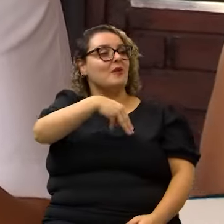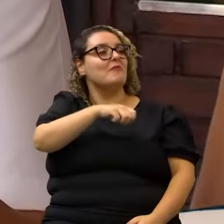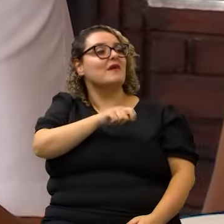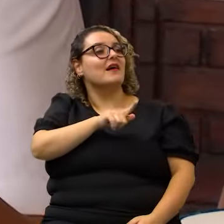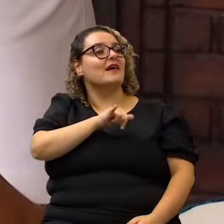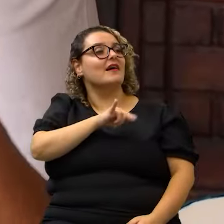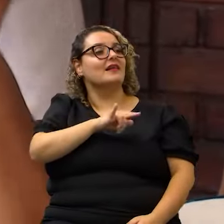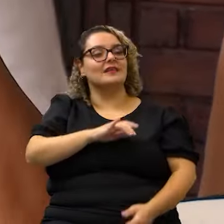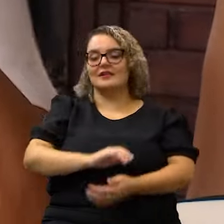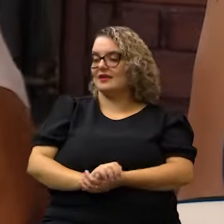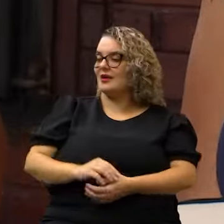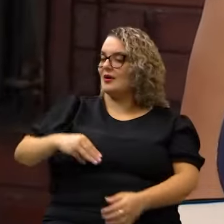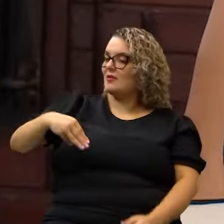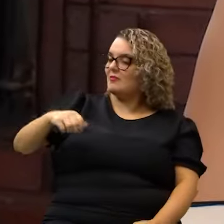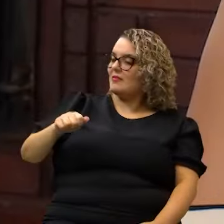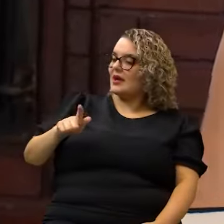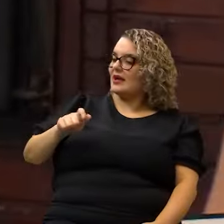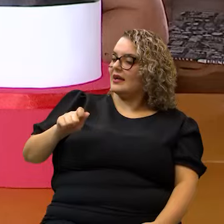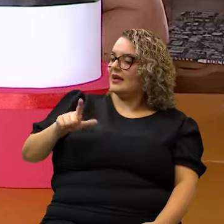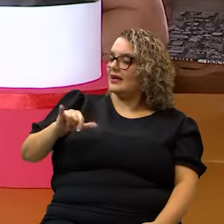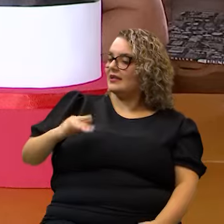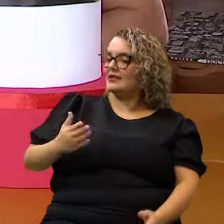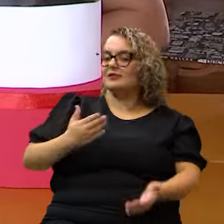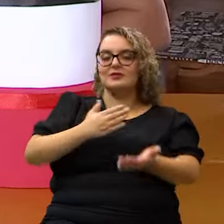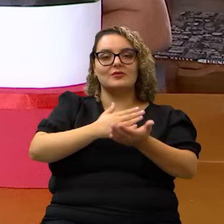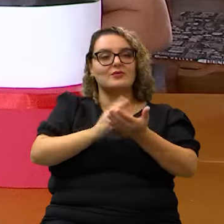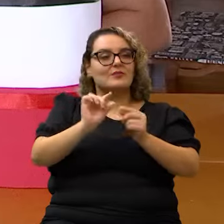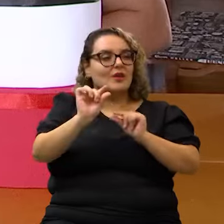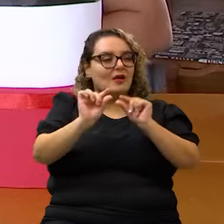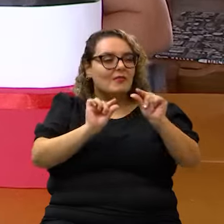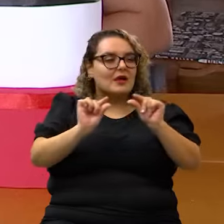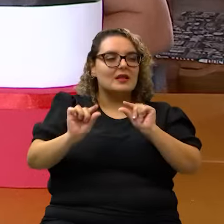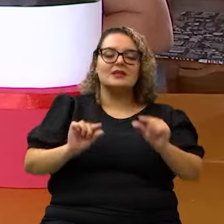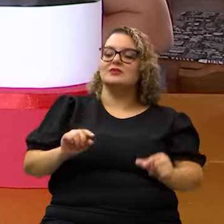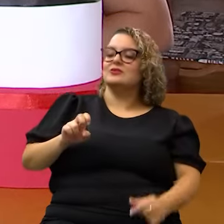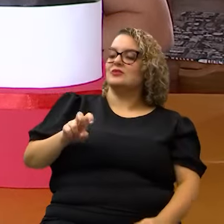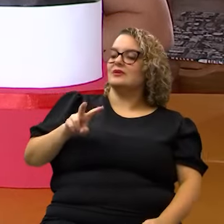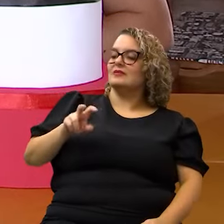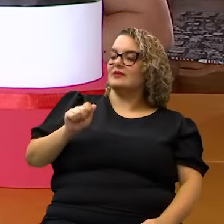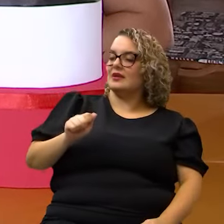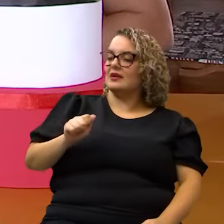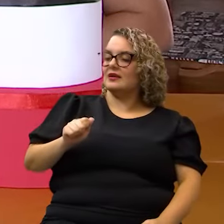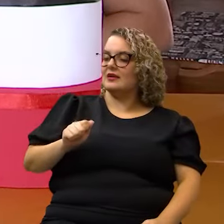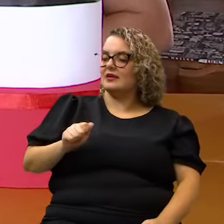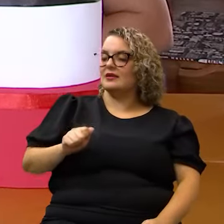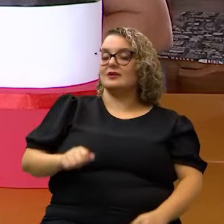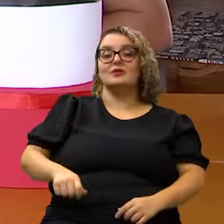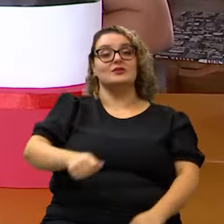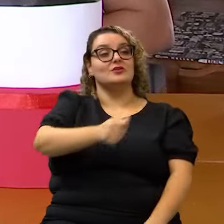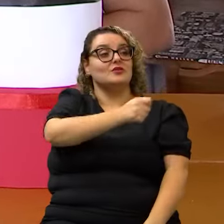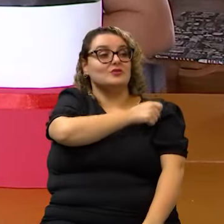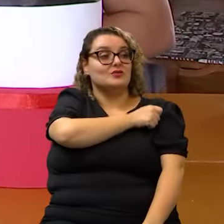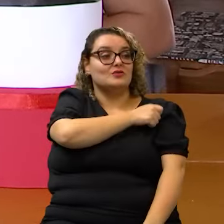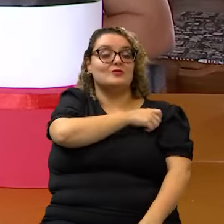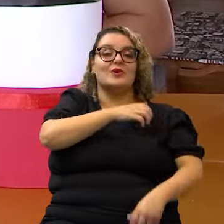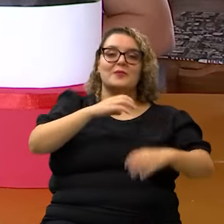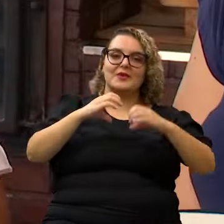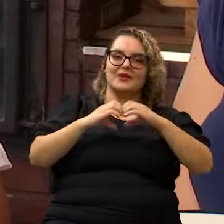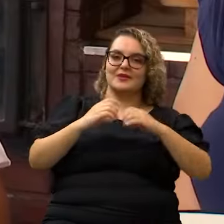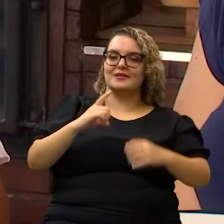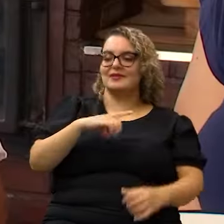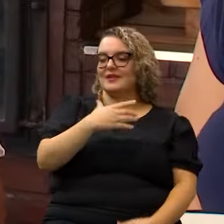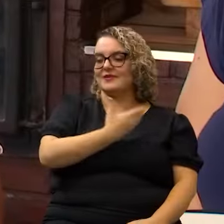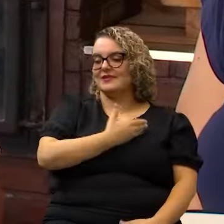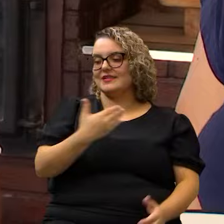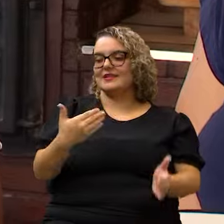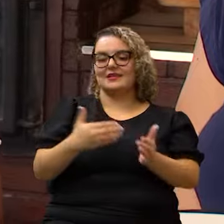Magali. Magali. A Magali começou assim, de uns pedacinhos de EVA, através de uma aula de uma professora muito querida, que eu